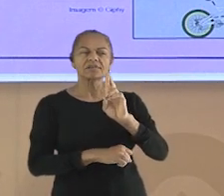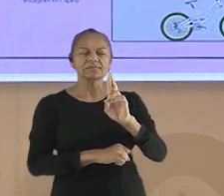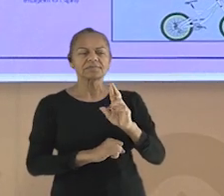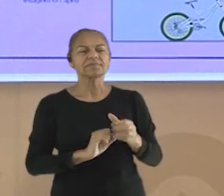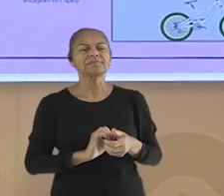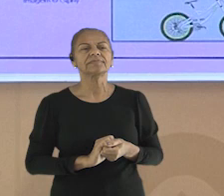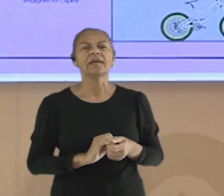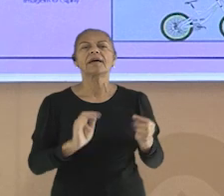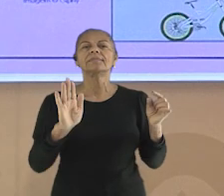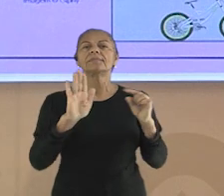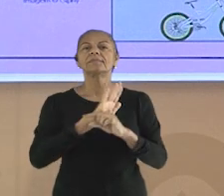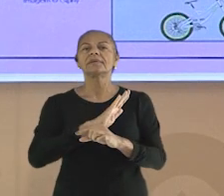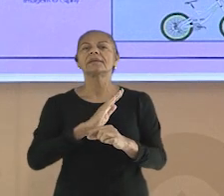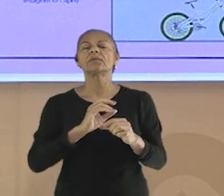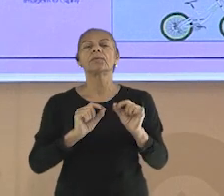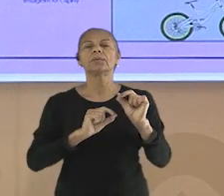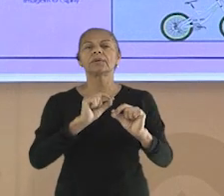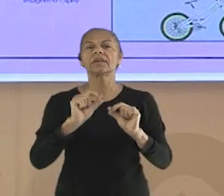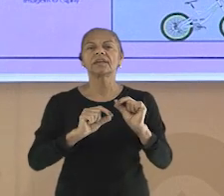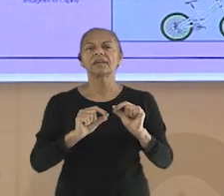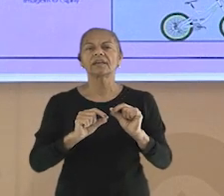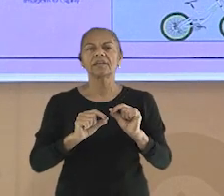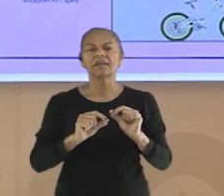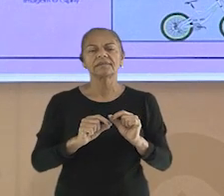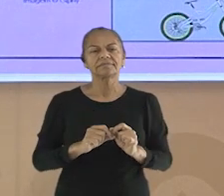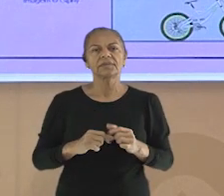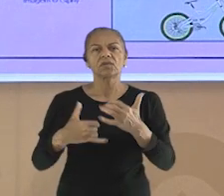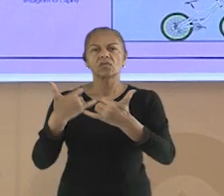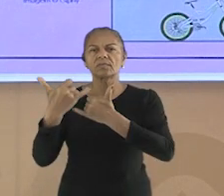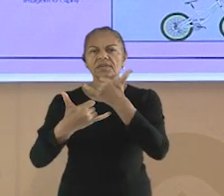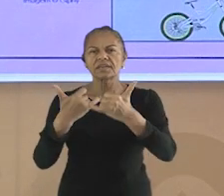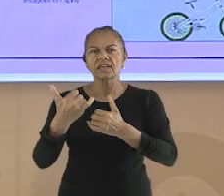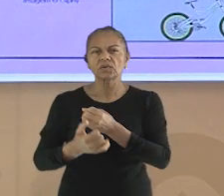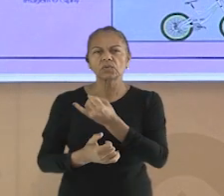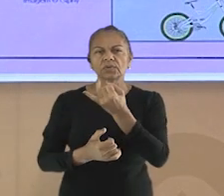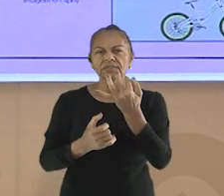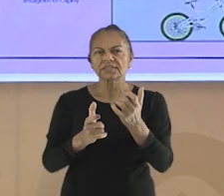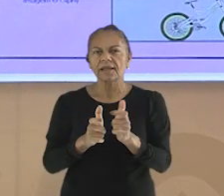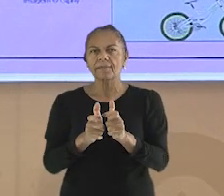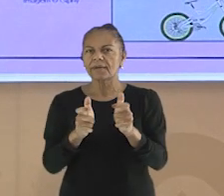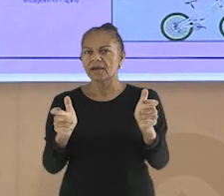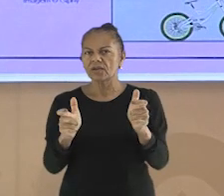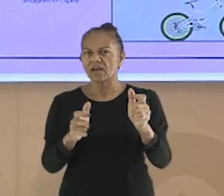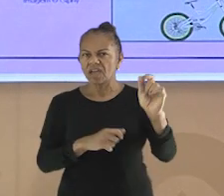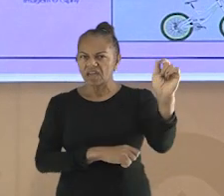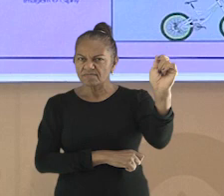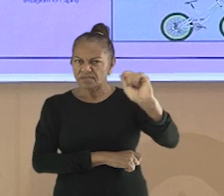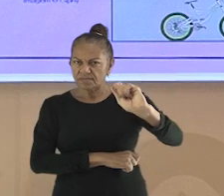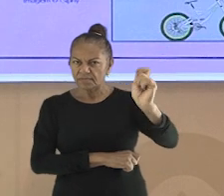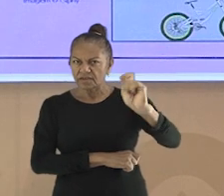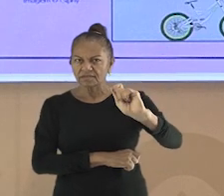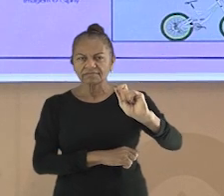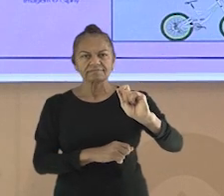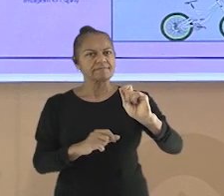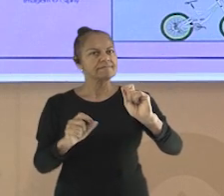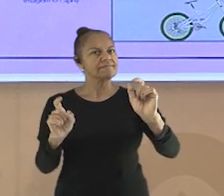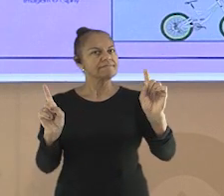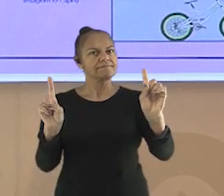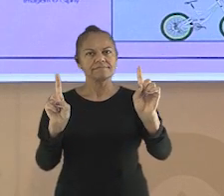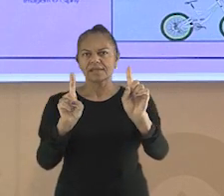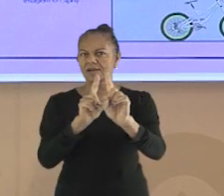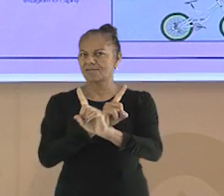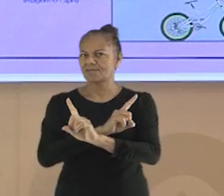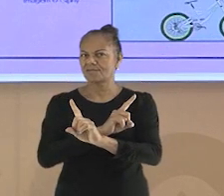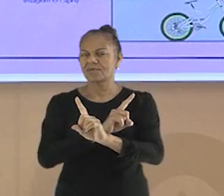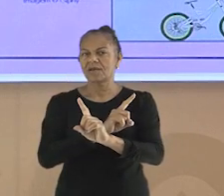A primeira pergunta queria saber, o brinquedo que está em maior quantidade é a pipa? Não, o brinquedo que